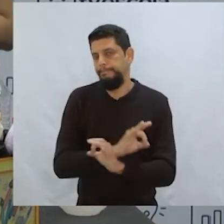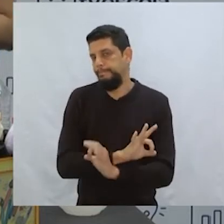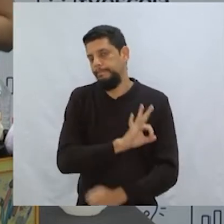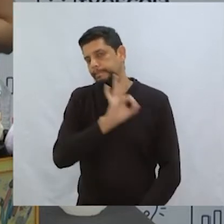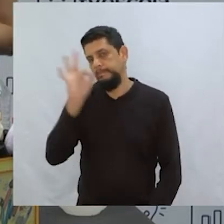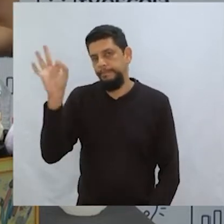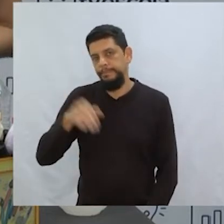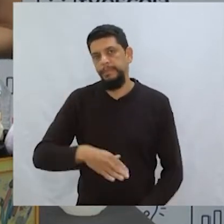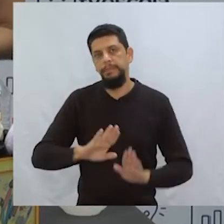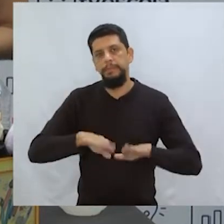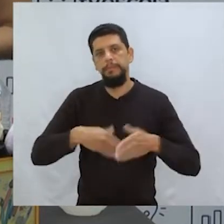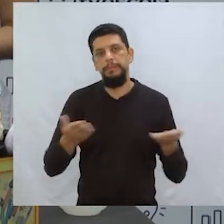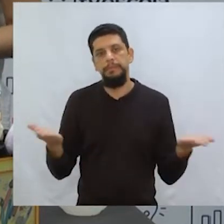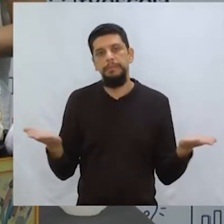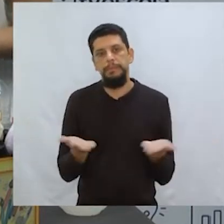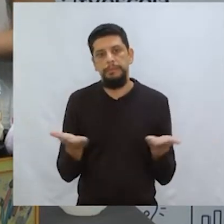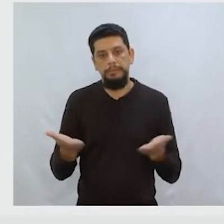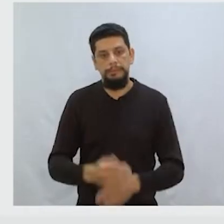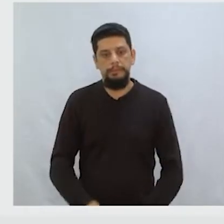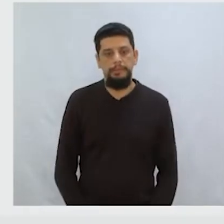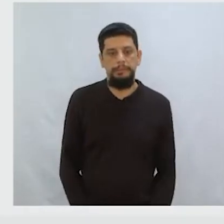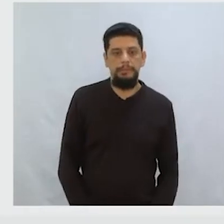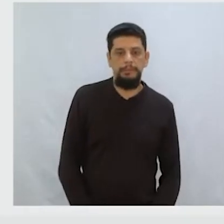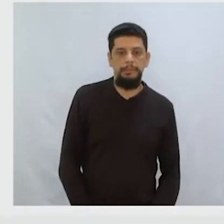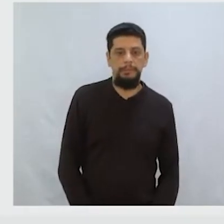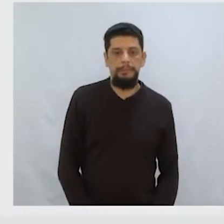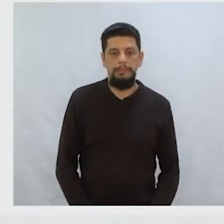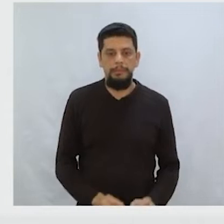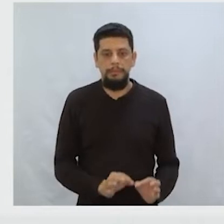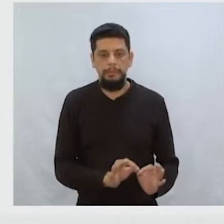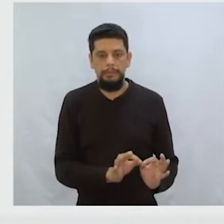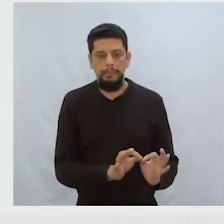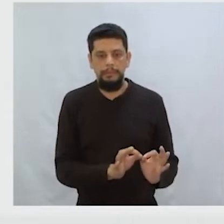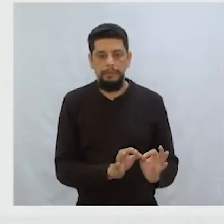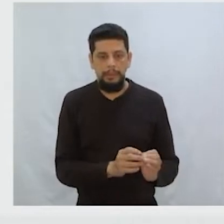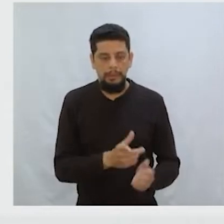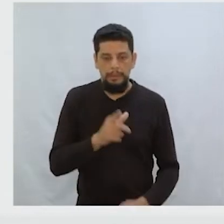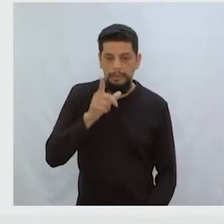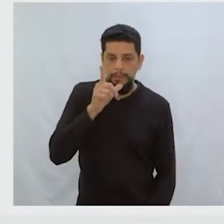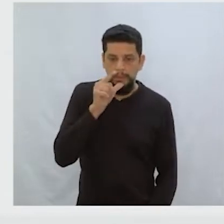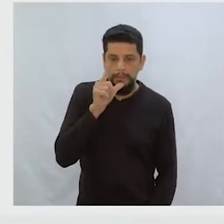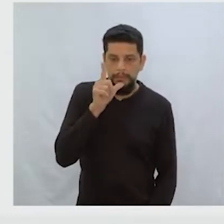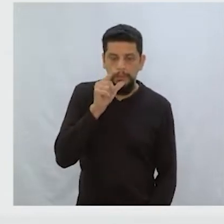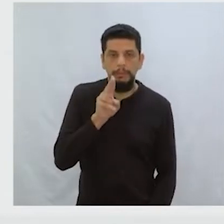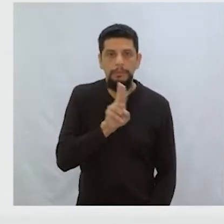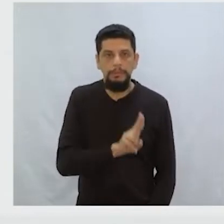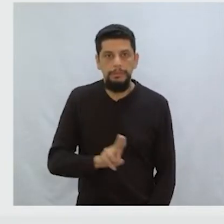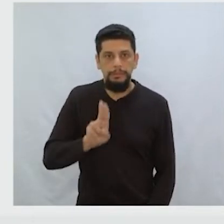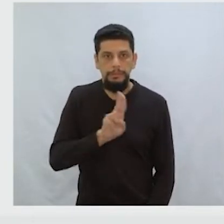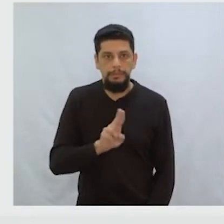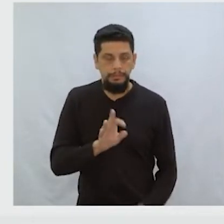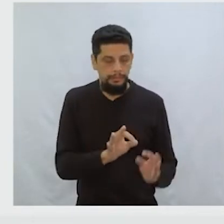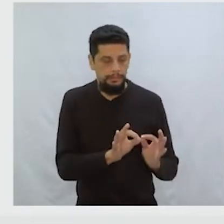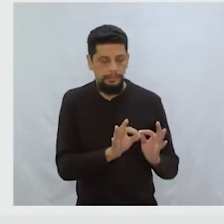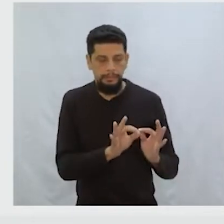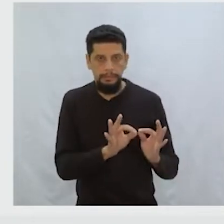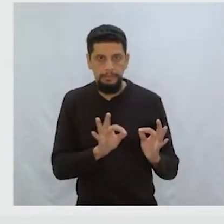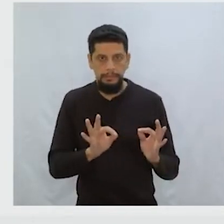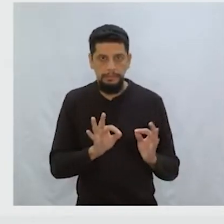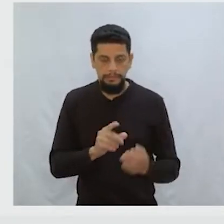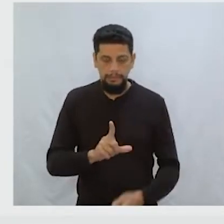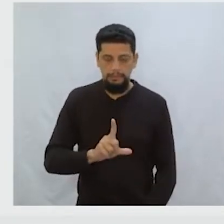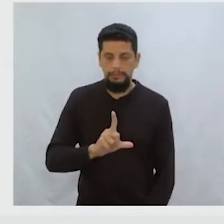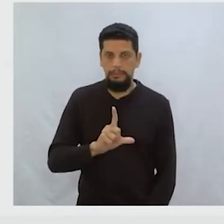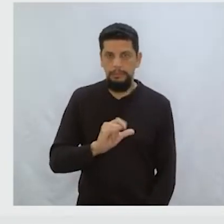bem. E agora, então, para medir a capacidade de um recipiente, usamos a medida